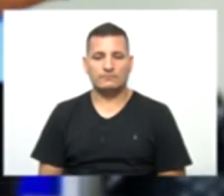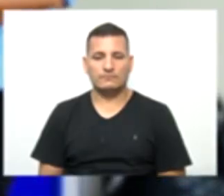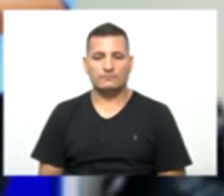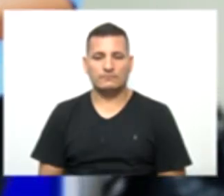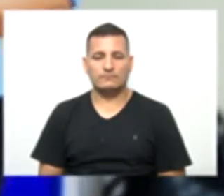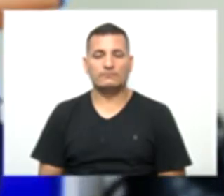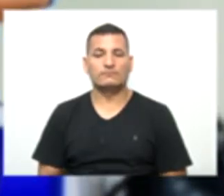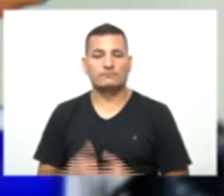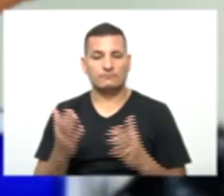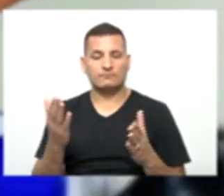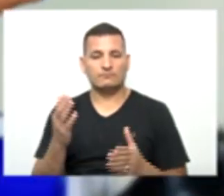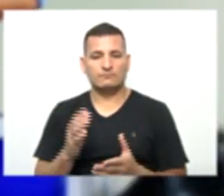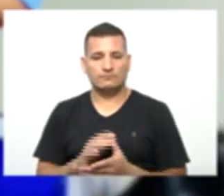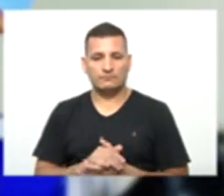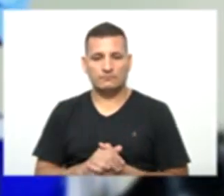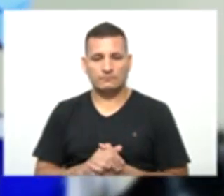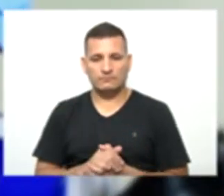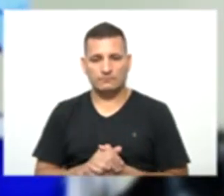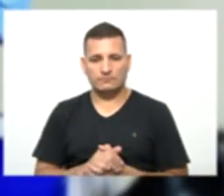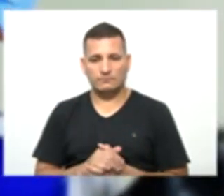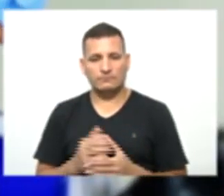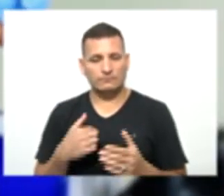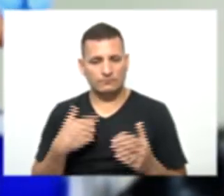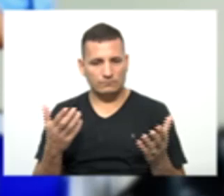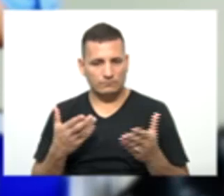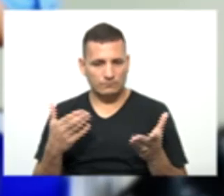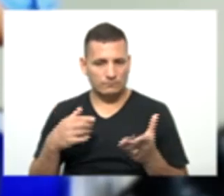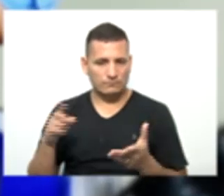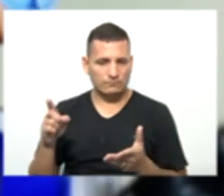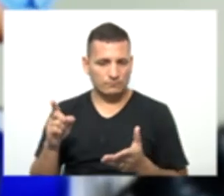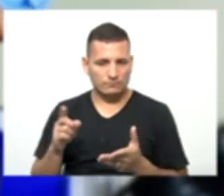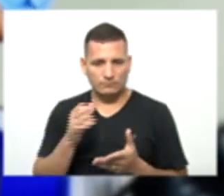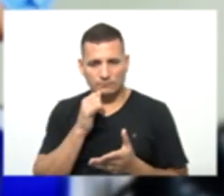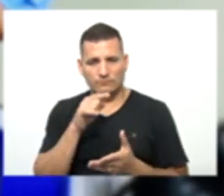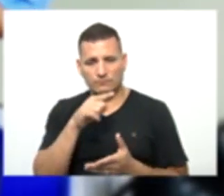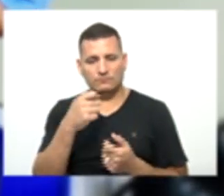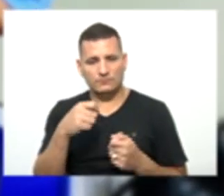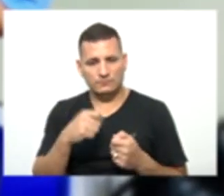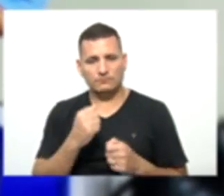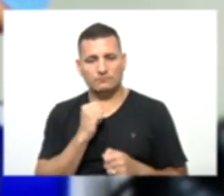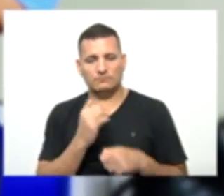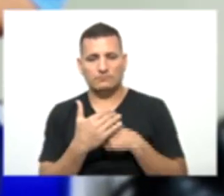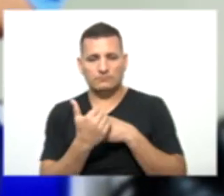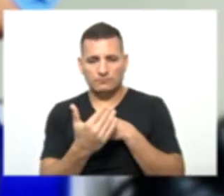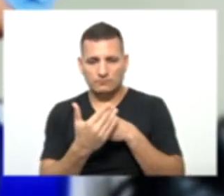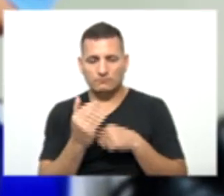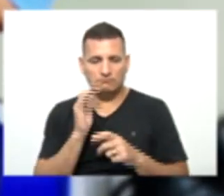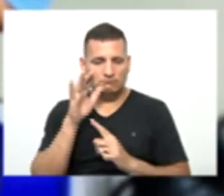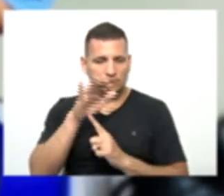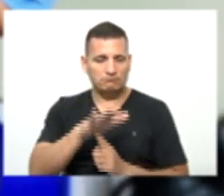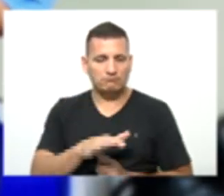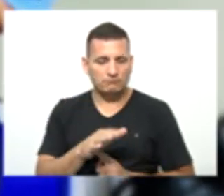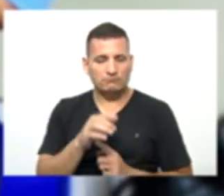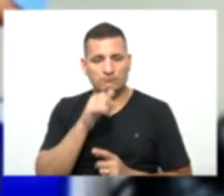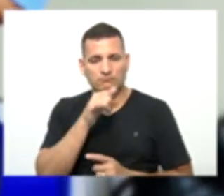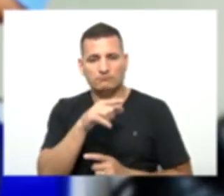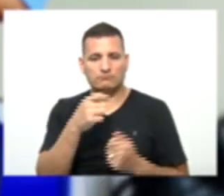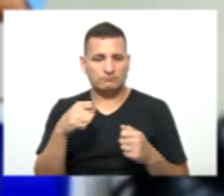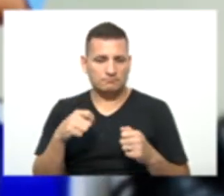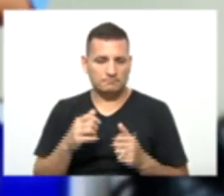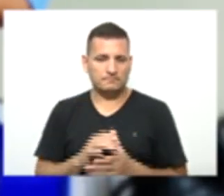Oi, Alexia. Ó, eu vou estar lá dentro agora. Aí tudo que você precisar, você pode estar me chamando que eu vou te ajudar em tudo que você precisar,